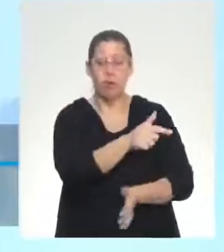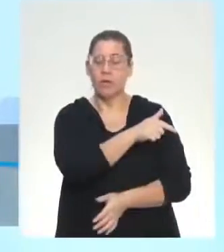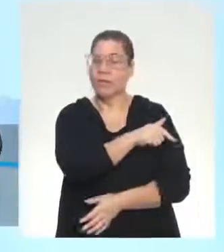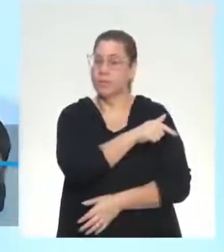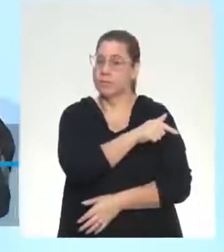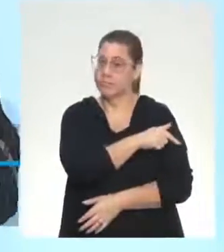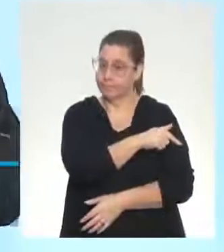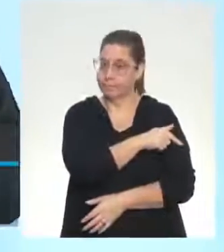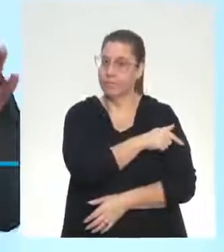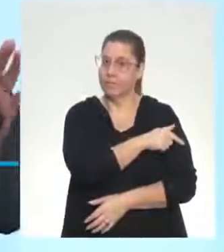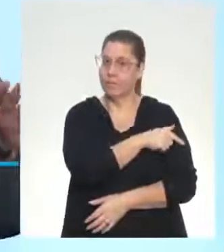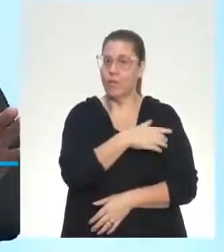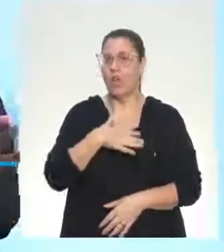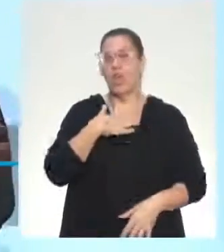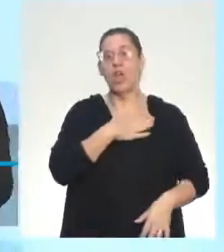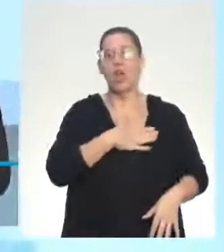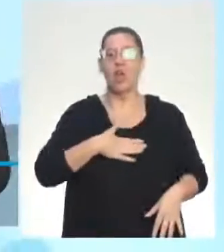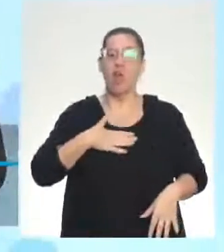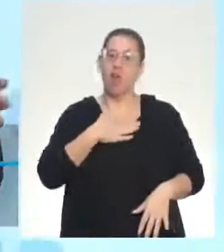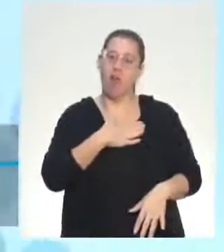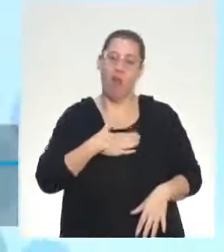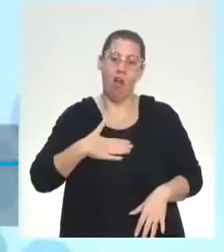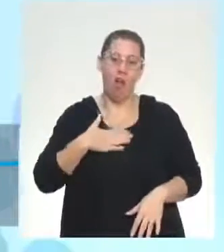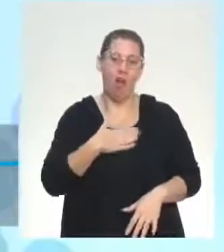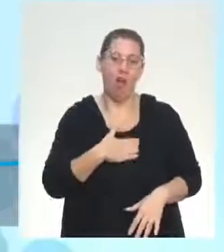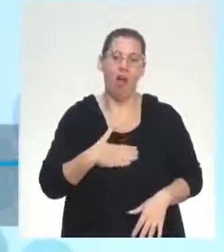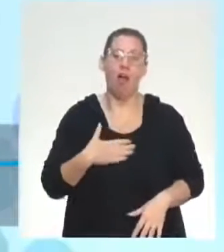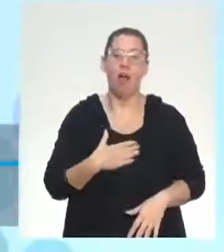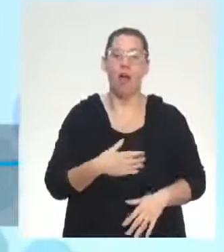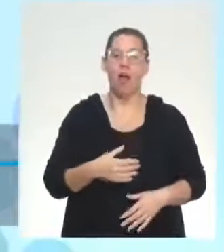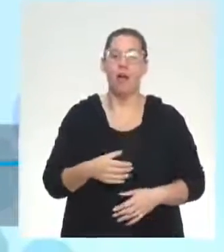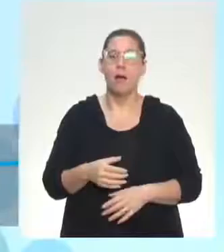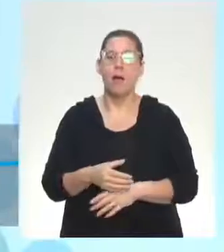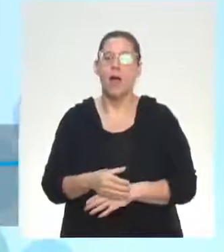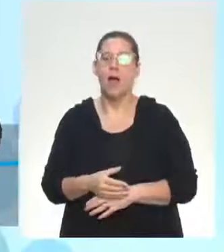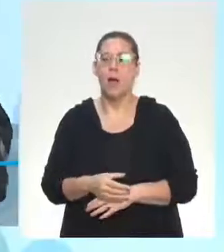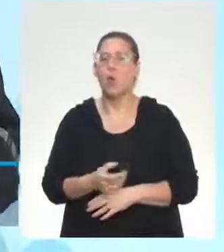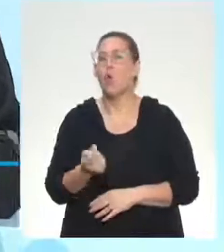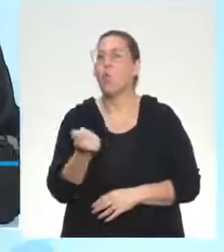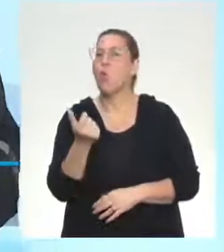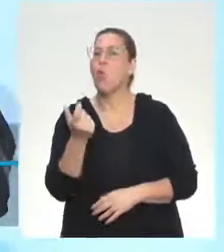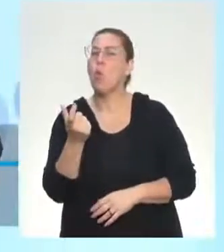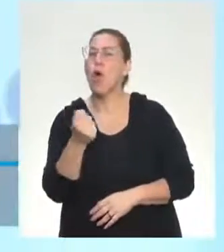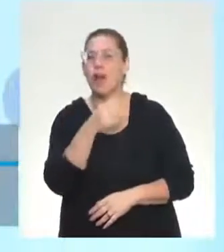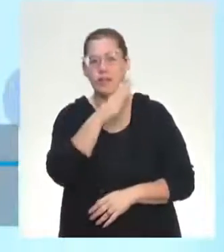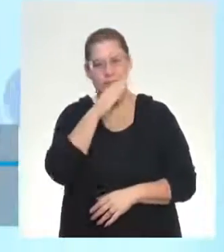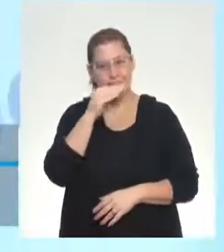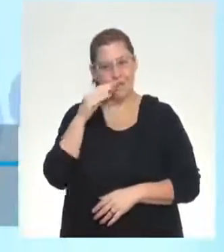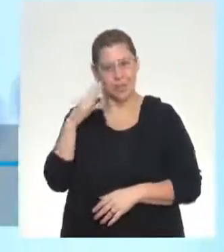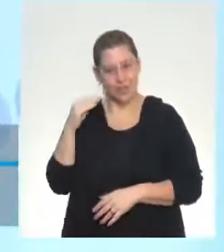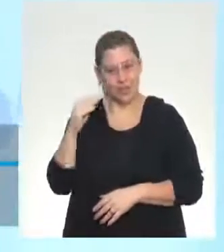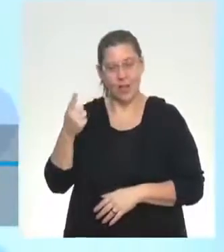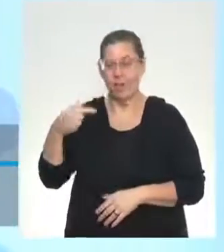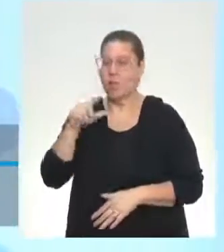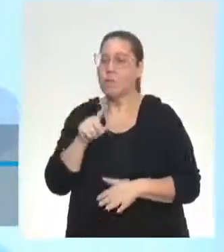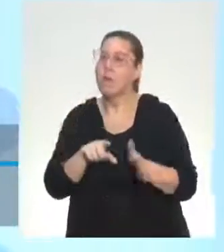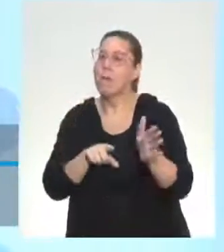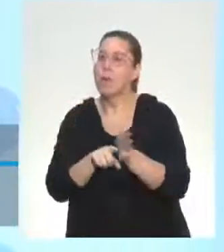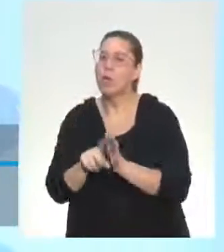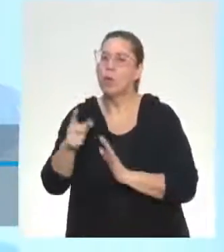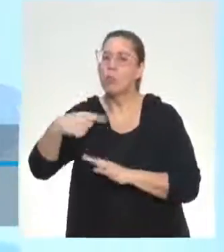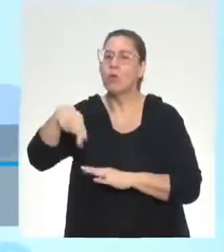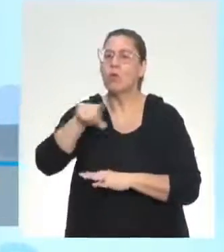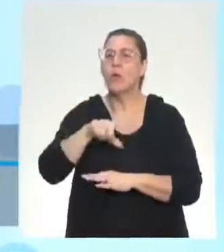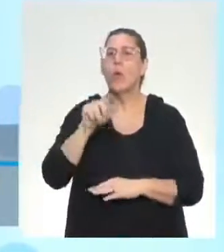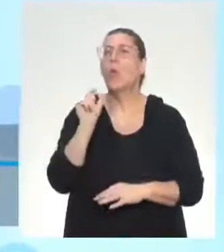7º ano, que gostam de ser chamados de pré-adolescentes. Nós perguntamos para